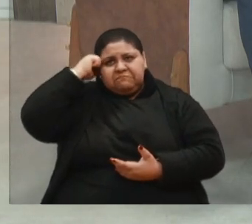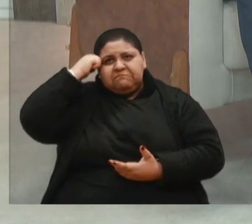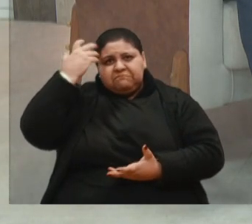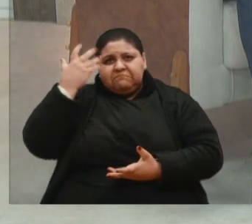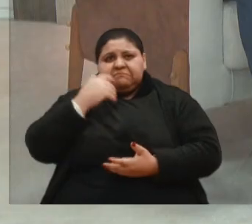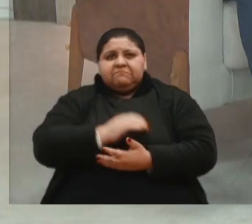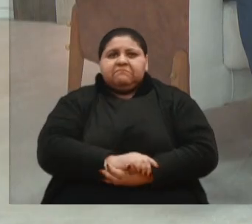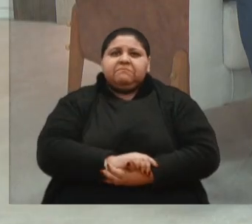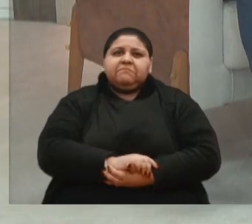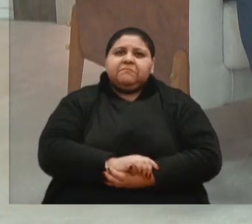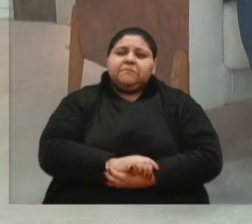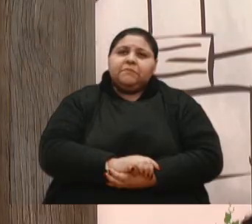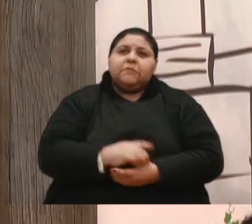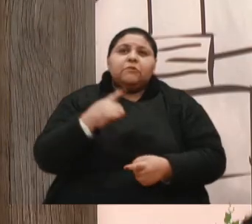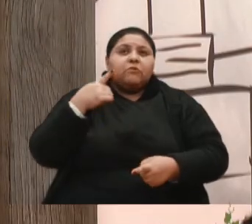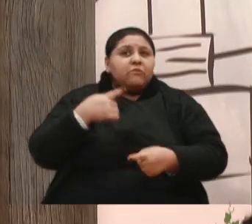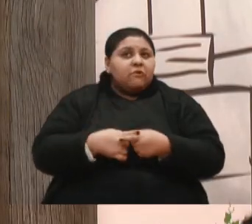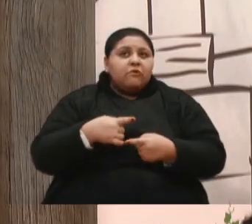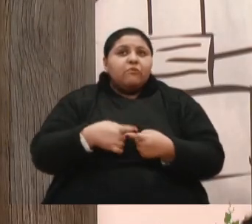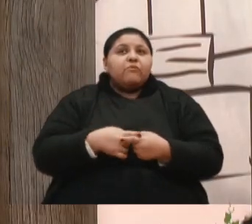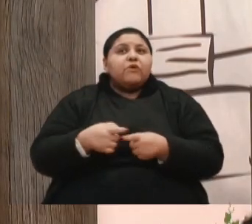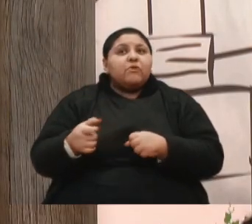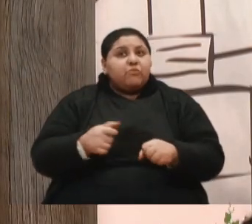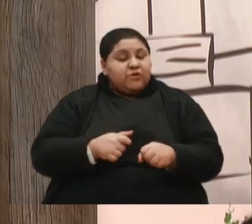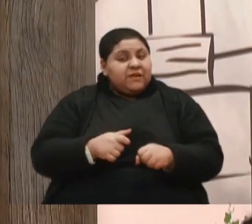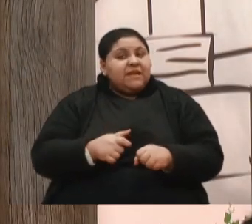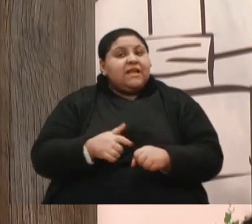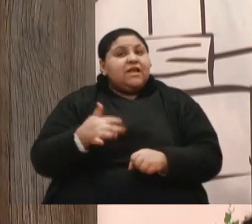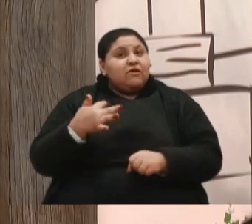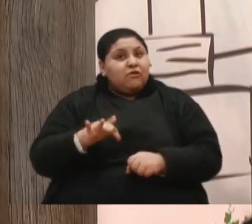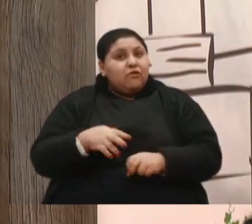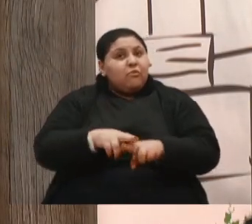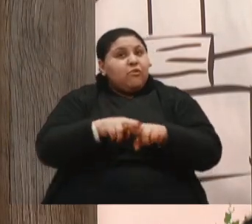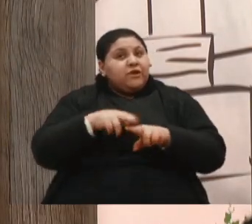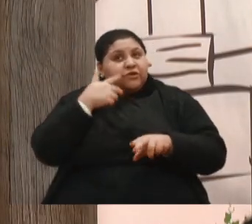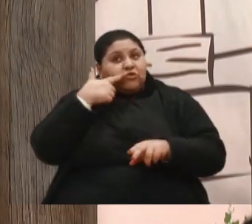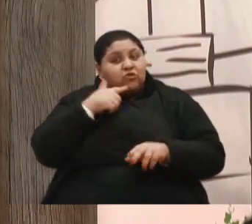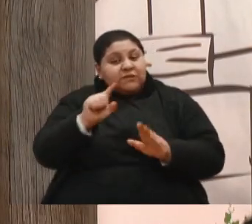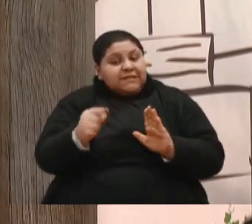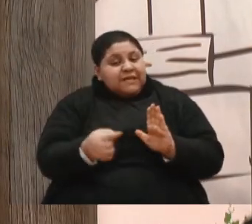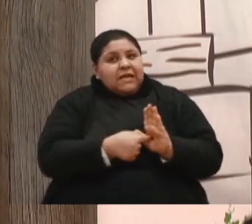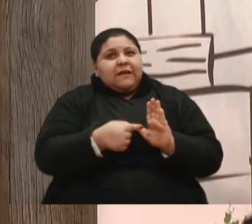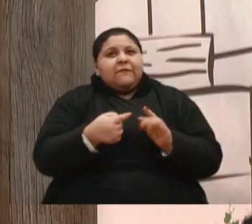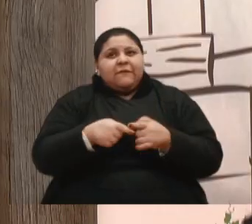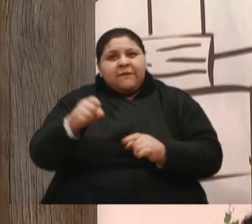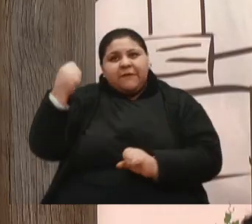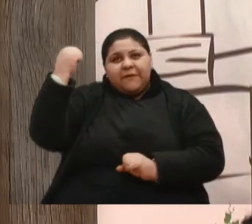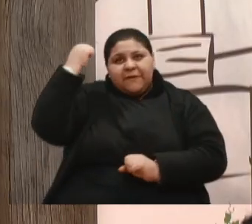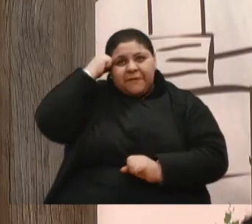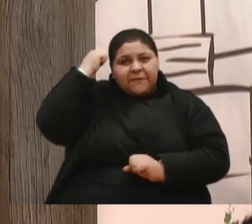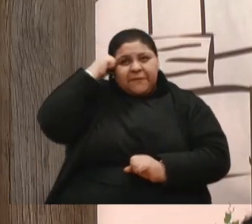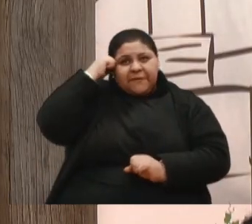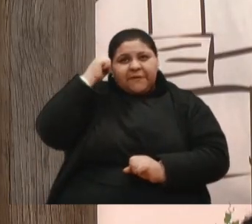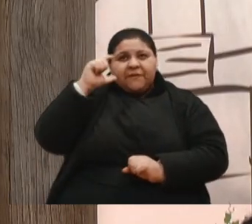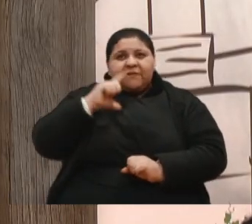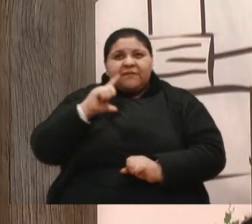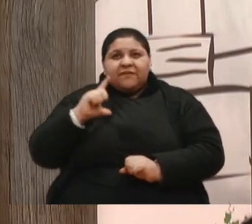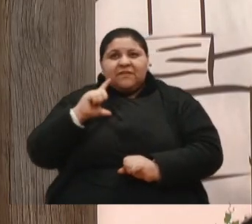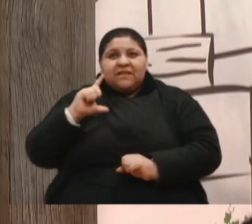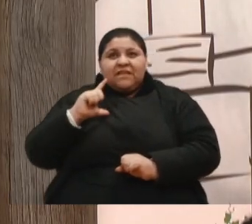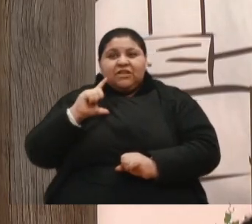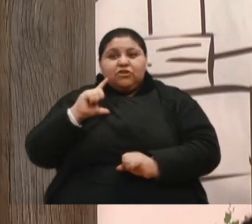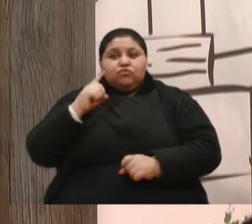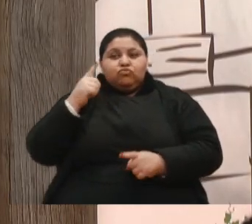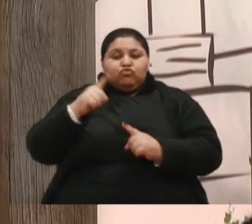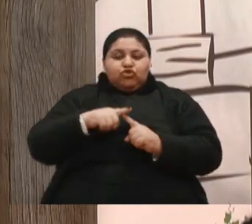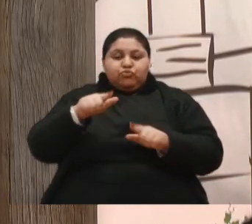arrependo. Me arrependo porque, assim, teria sido muito doloroso, por isso eu não consegui fazer, né? Mas eu me arrependo porque